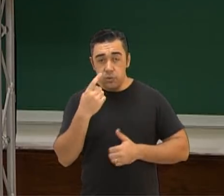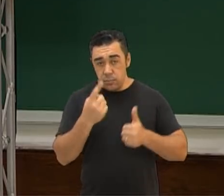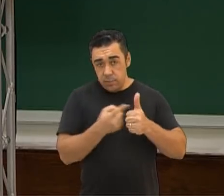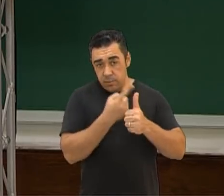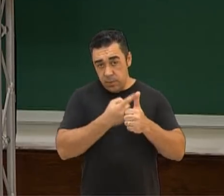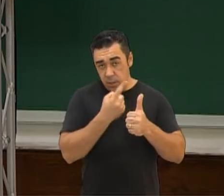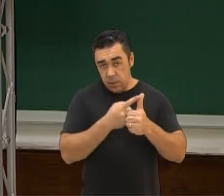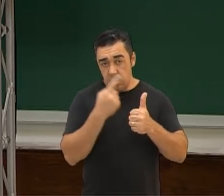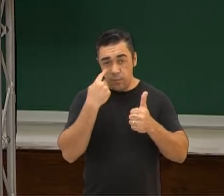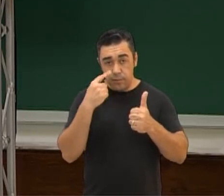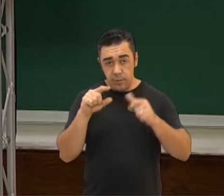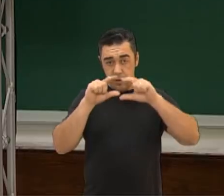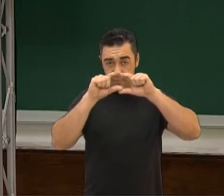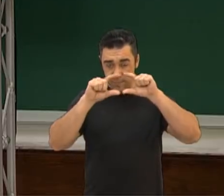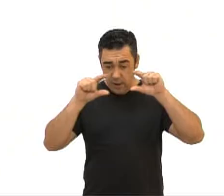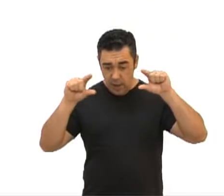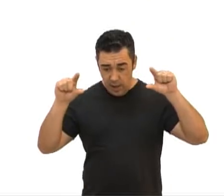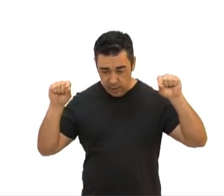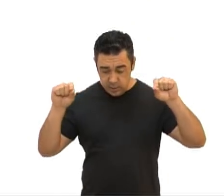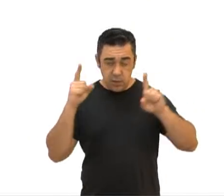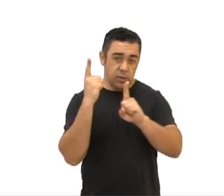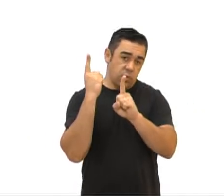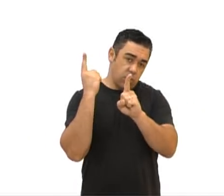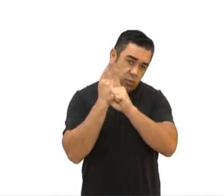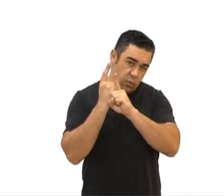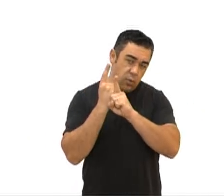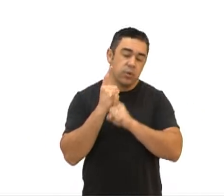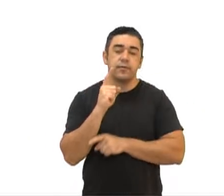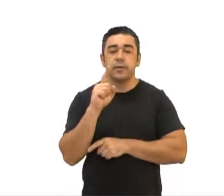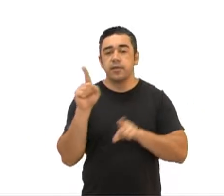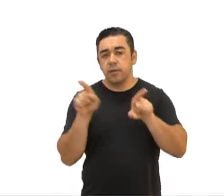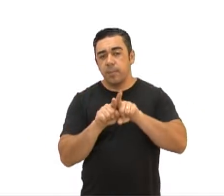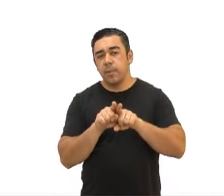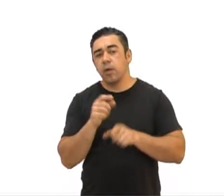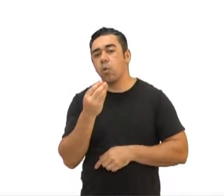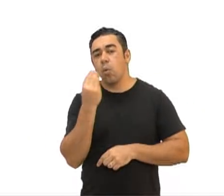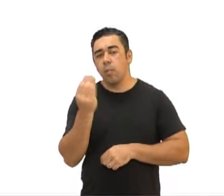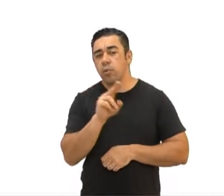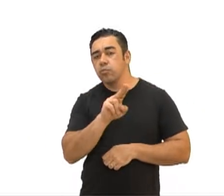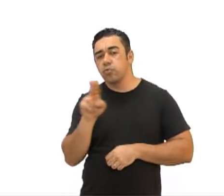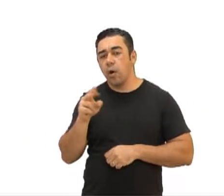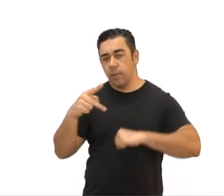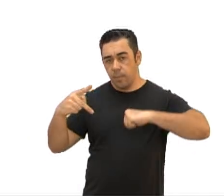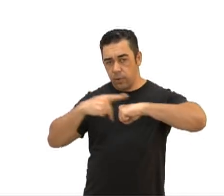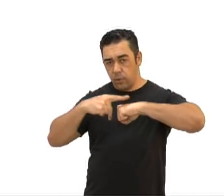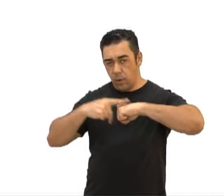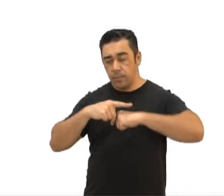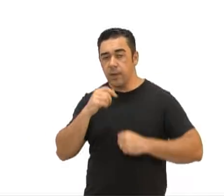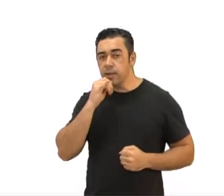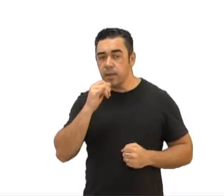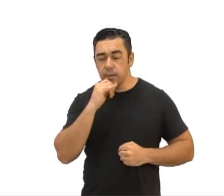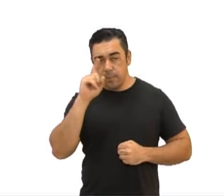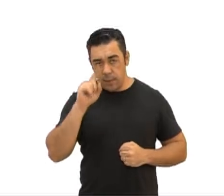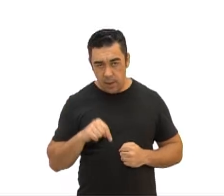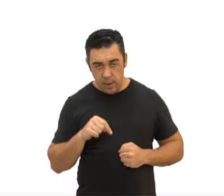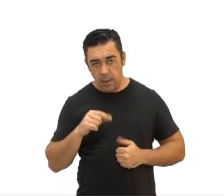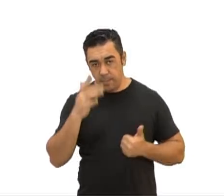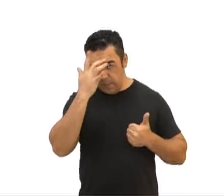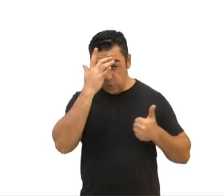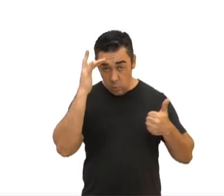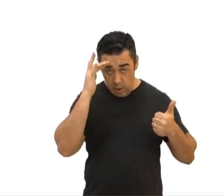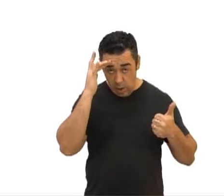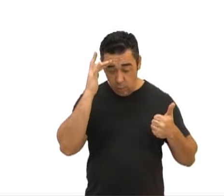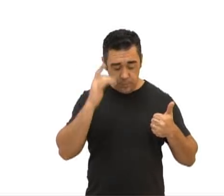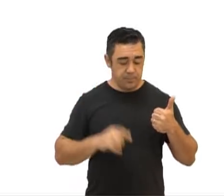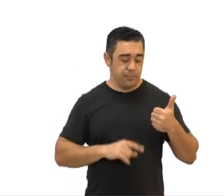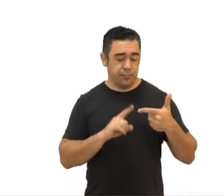vocês observem a frase abaixo e localize e classifique os pronomes. Então o que vocês vão classificar? Vocês vão dizer se o pronome é pessoal do caso